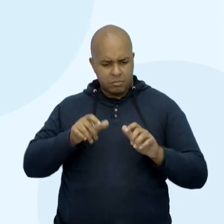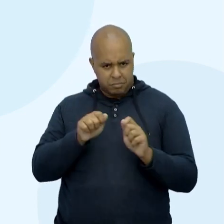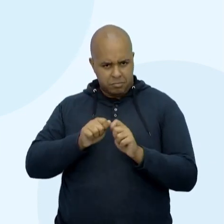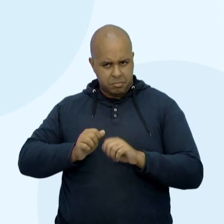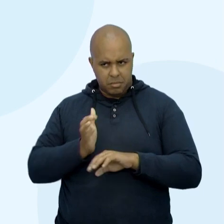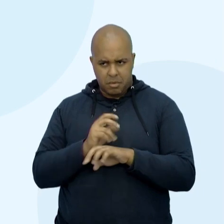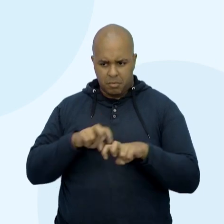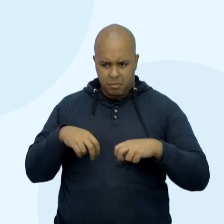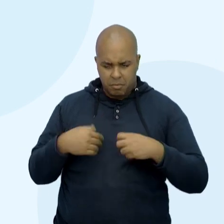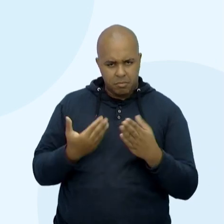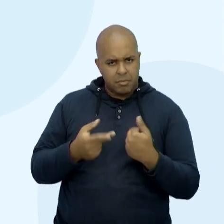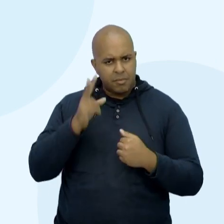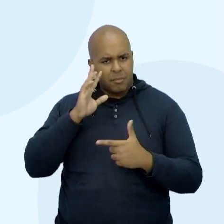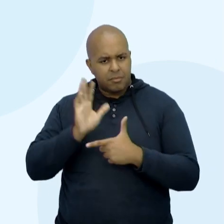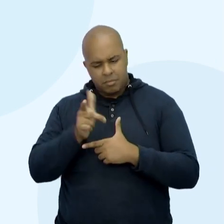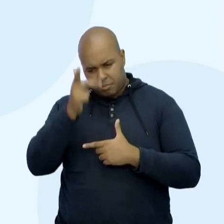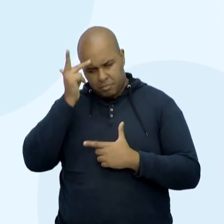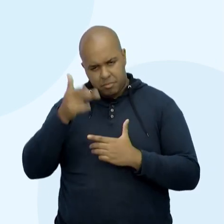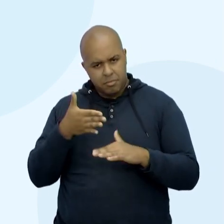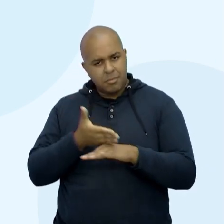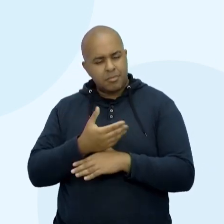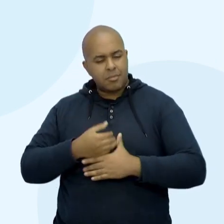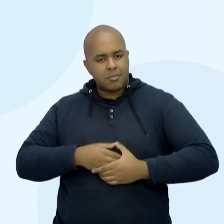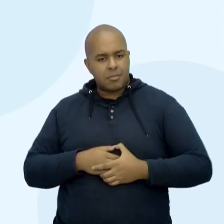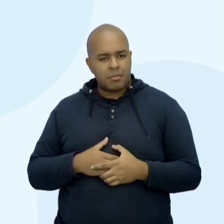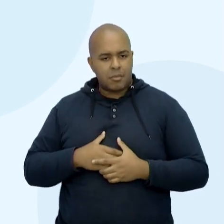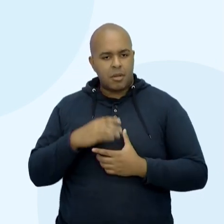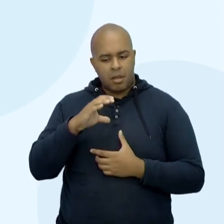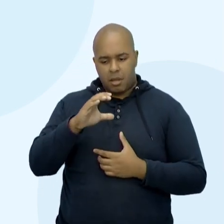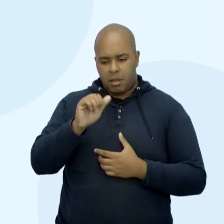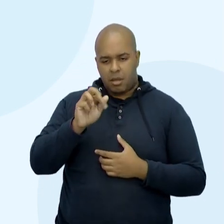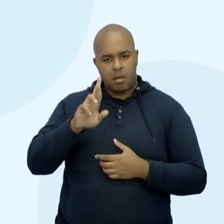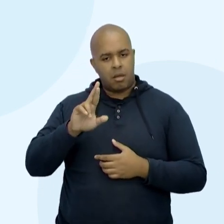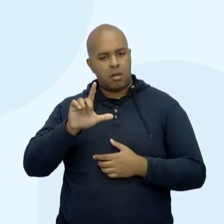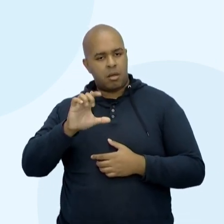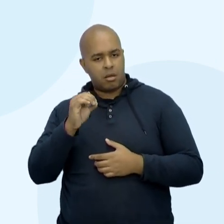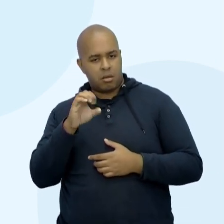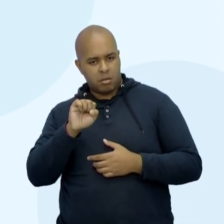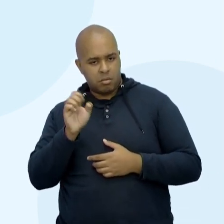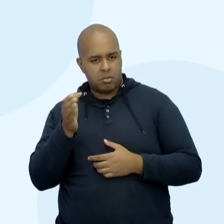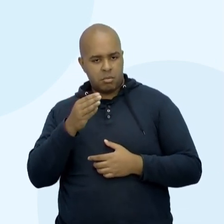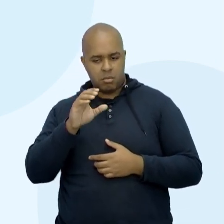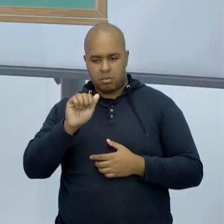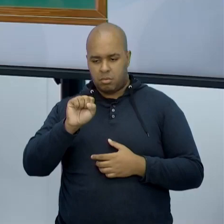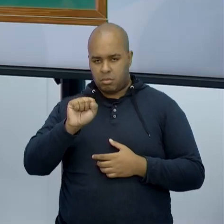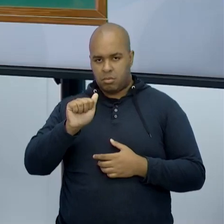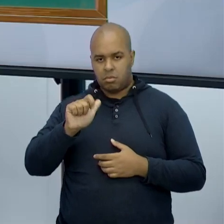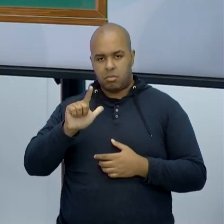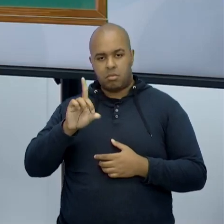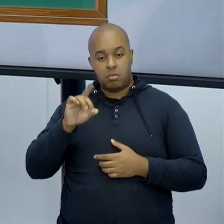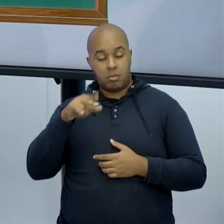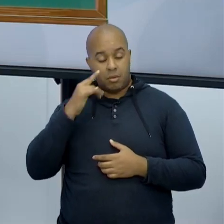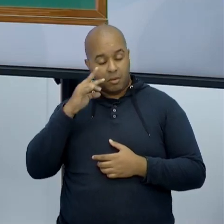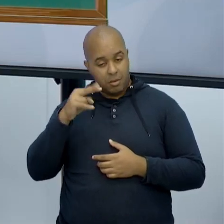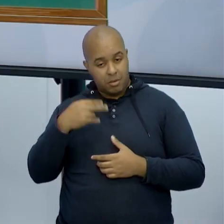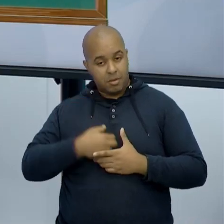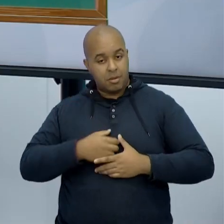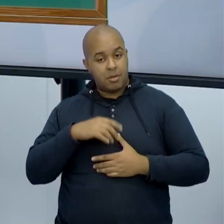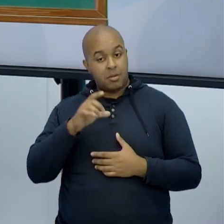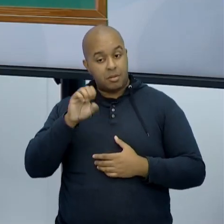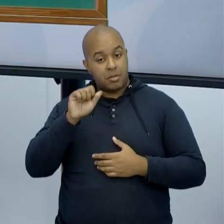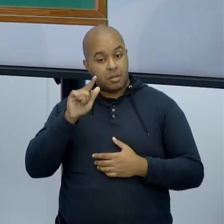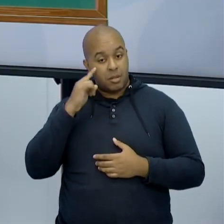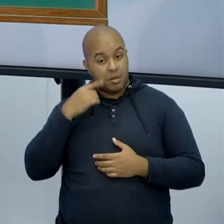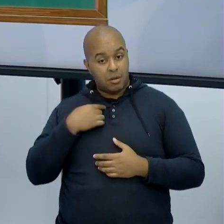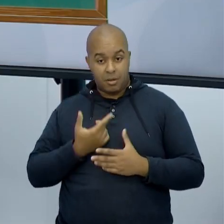de conversa, assistam filmes que essas pessoas participaram. Carlos Saldanha. Carlos Saldanha, vem cá, olha pra mim aqui. Carlos